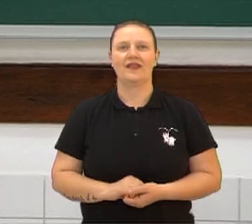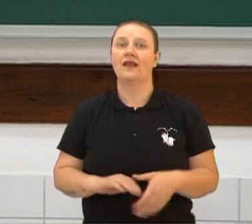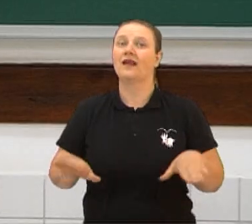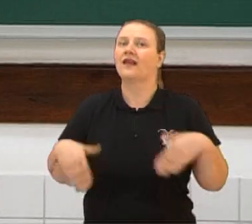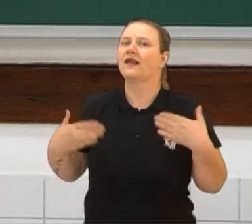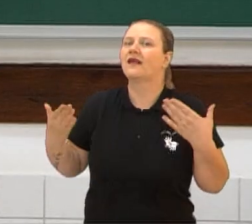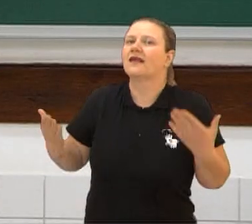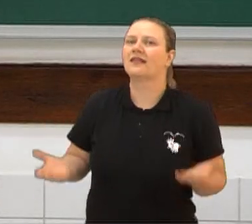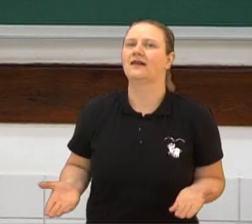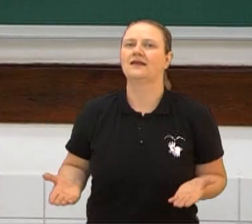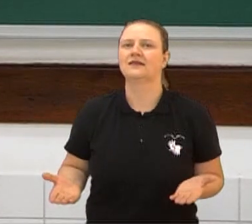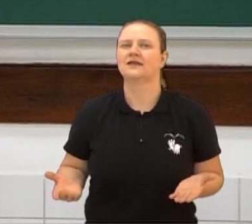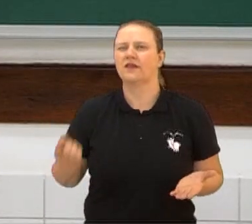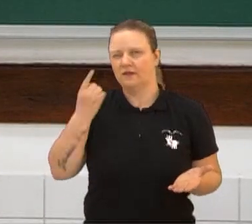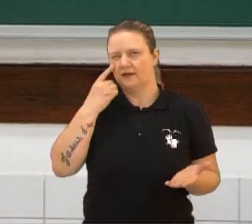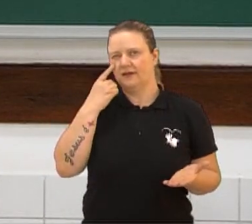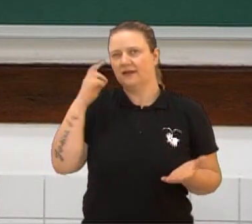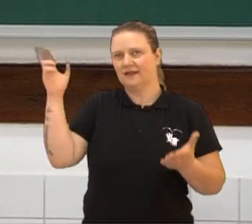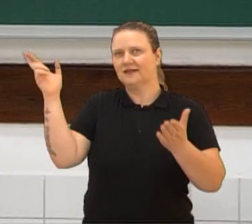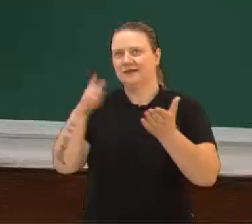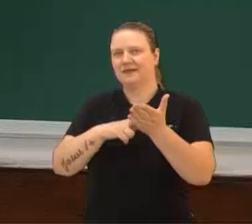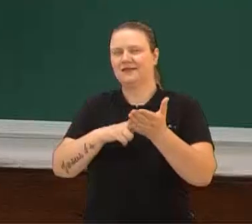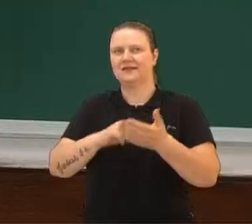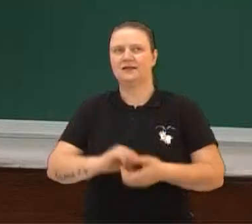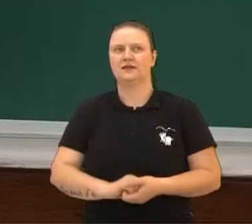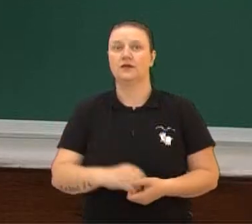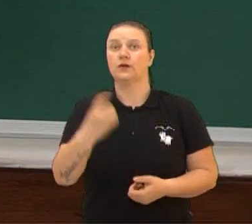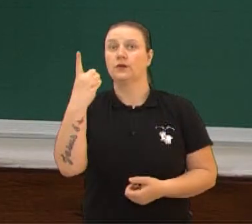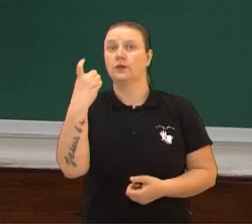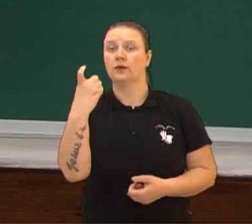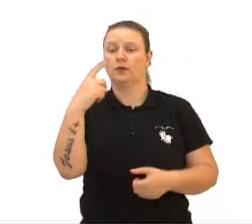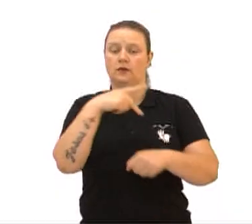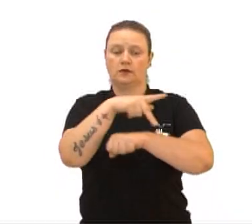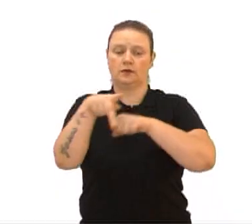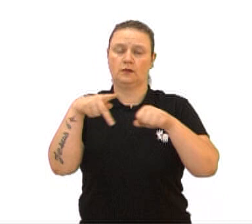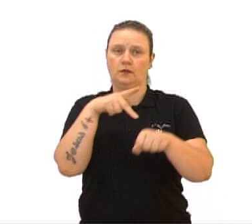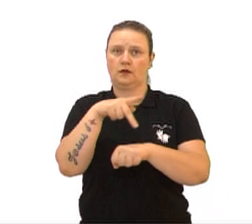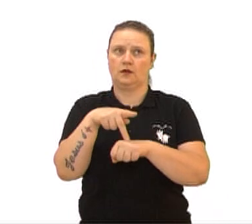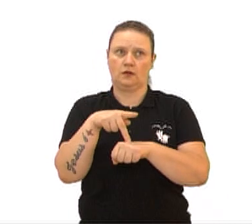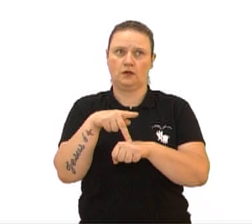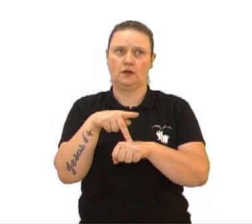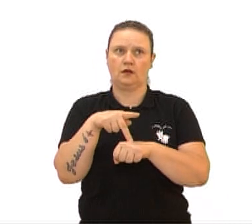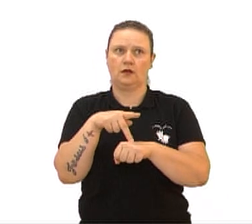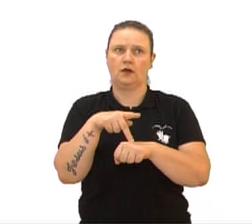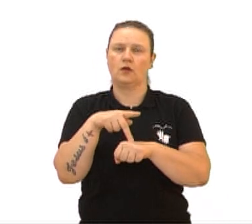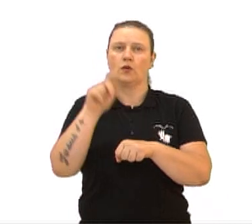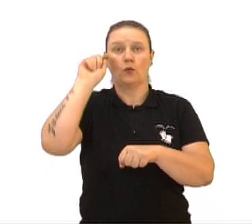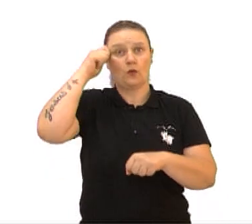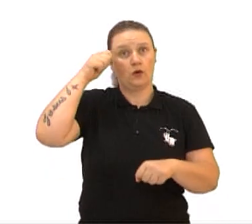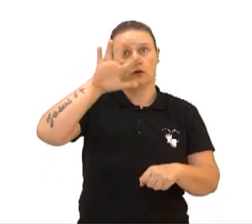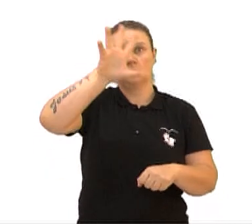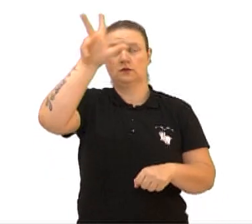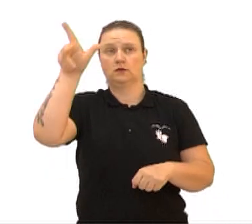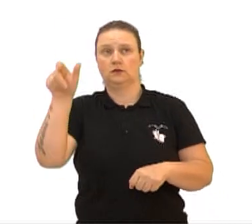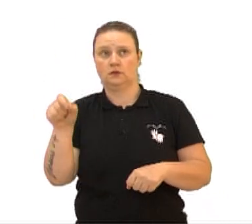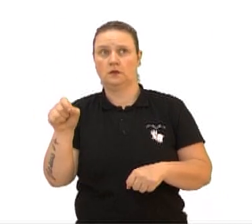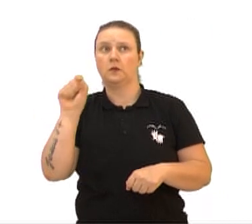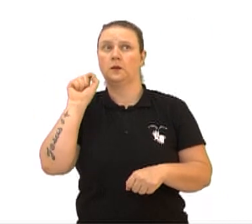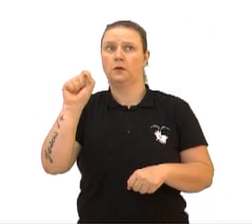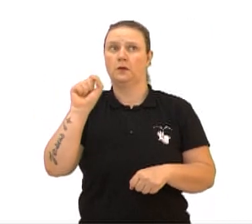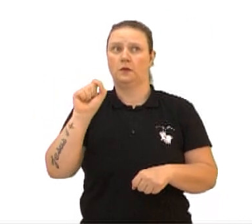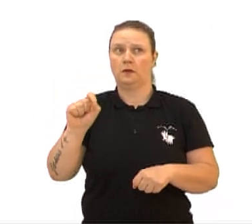Então, vamos a ver? O único país do continente africano onde o espanhol é língua oficial, vimos